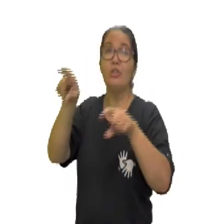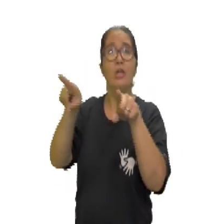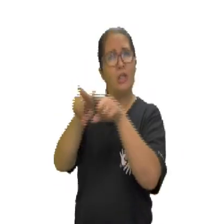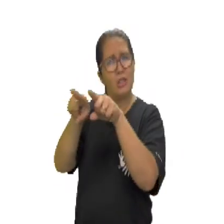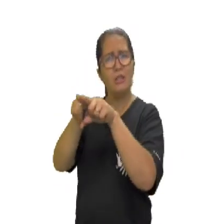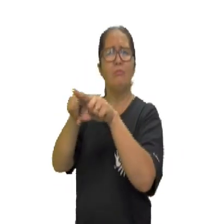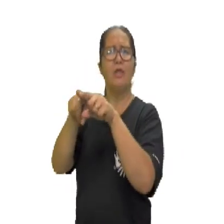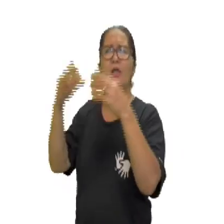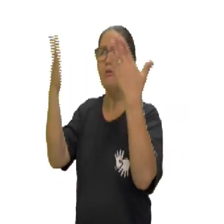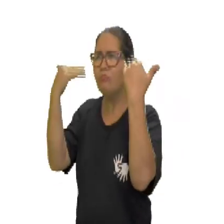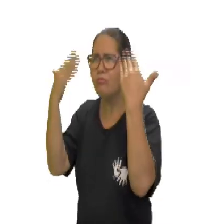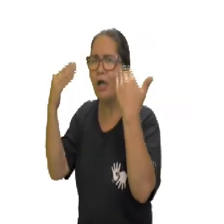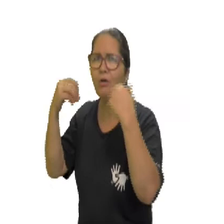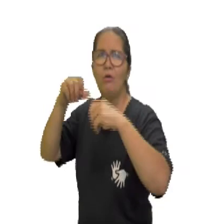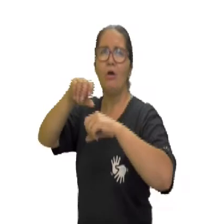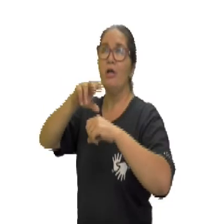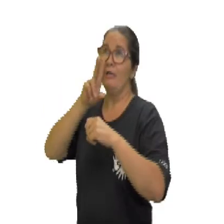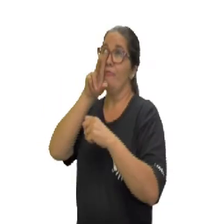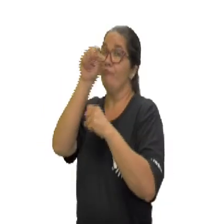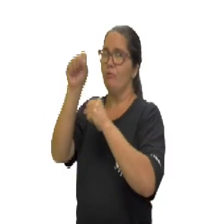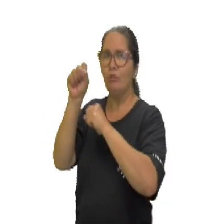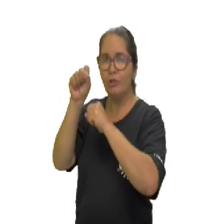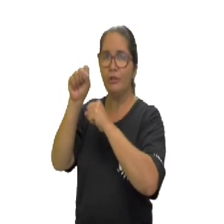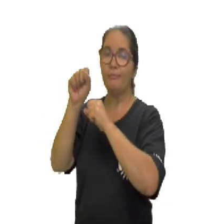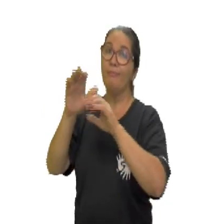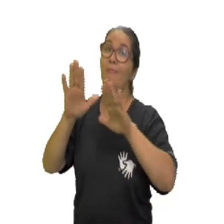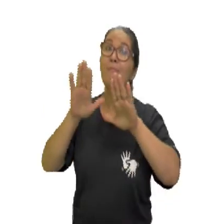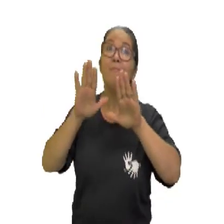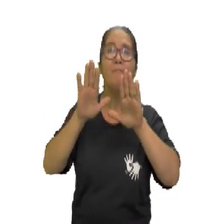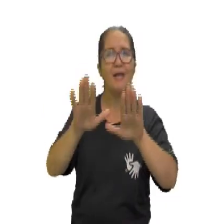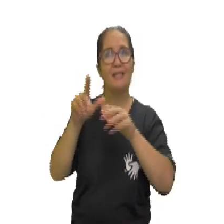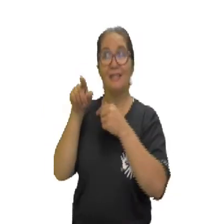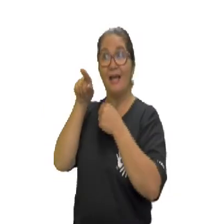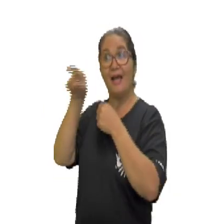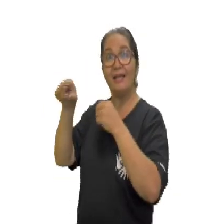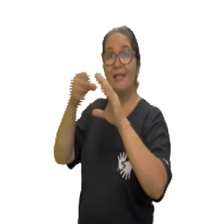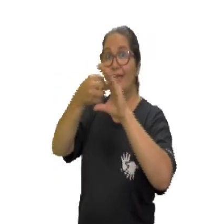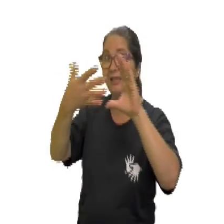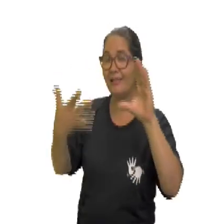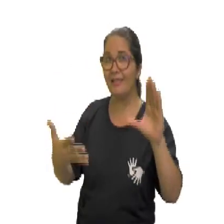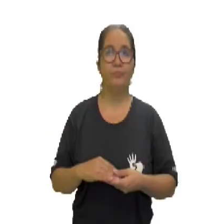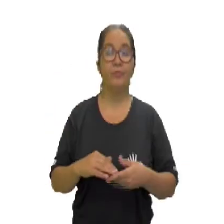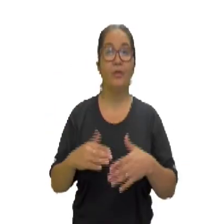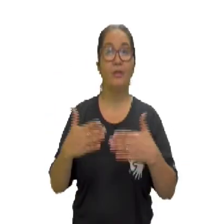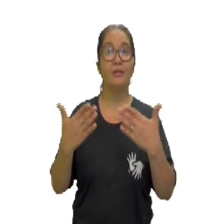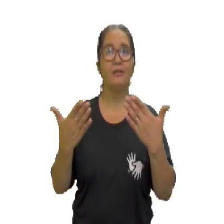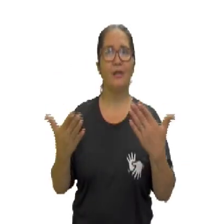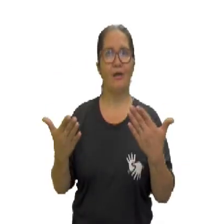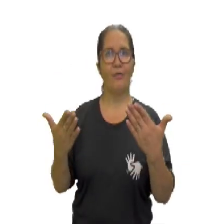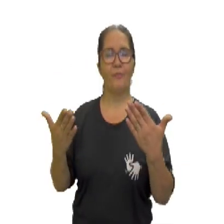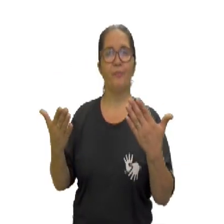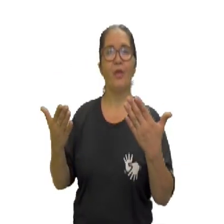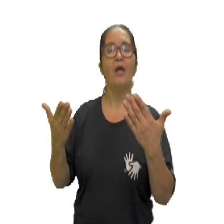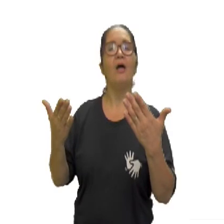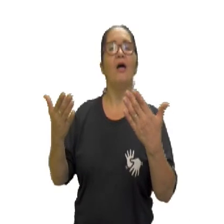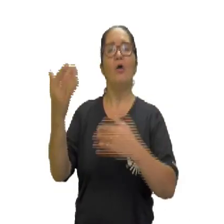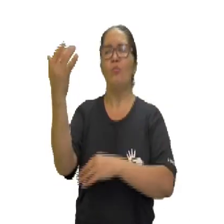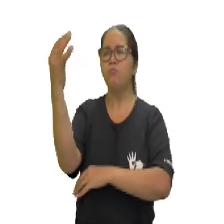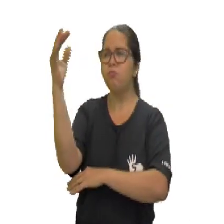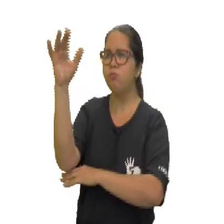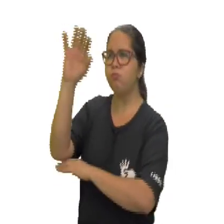uma vegetação específica. Por quê? A gente vai entender isso no próximo slide. Pantanal tem uma